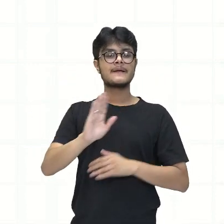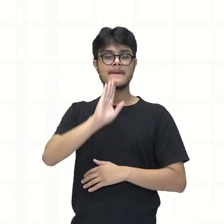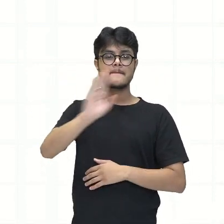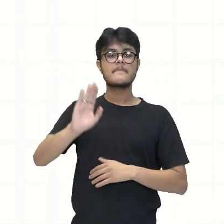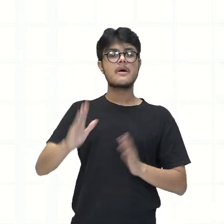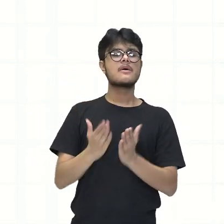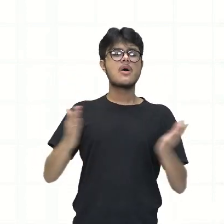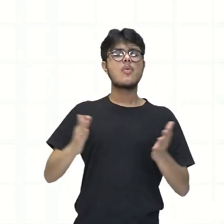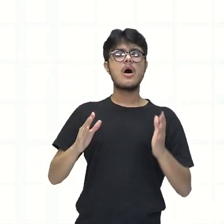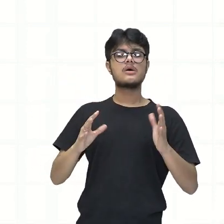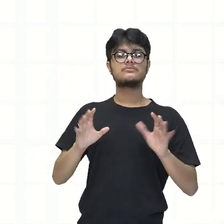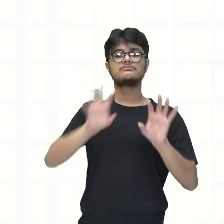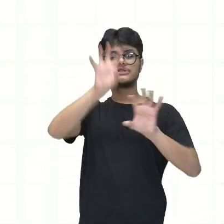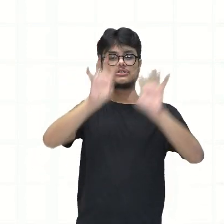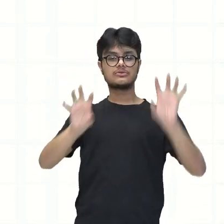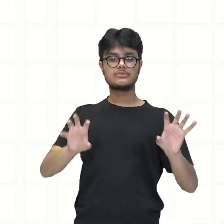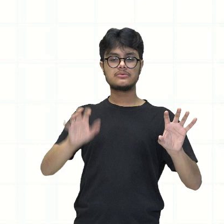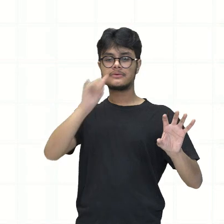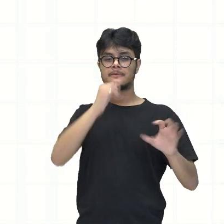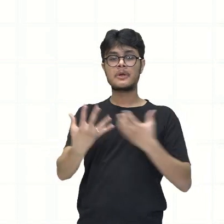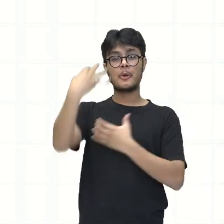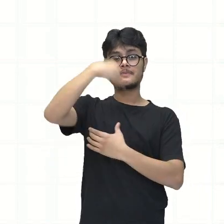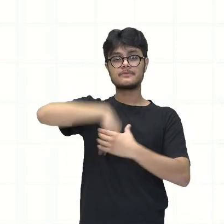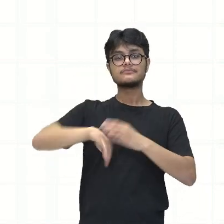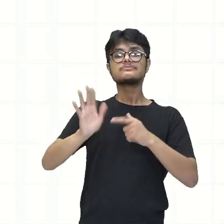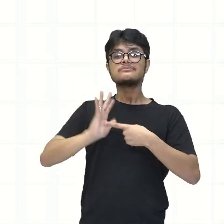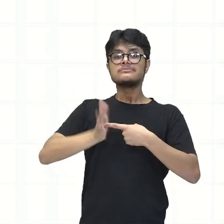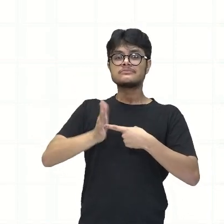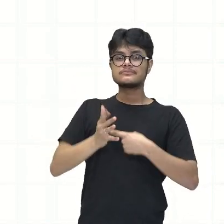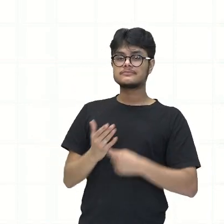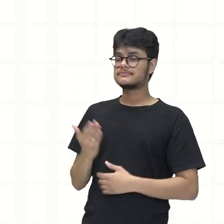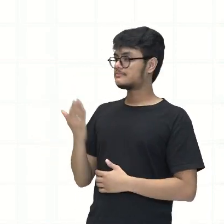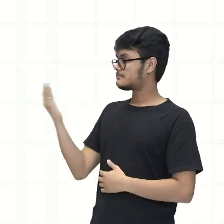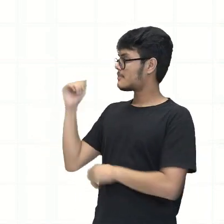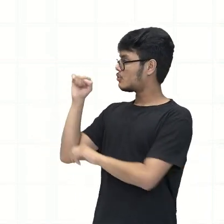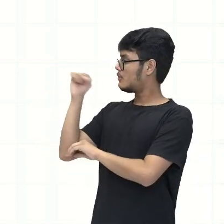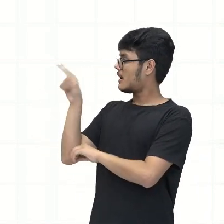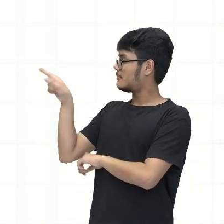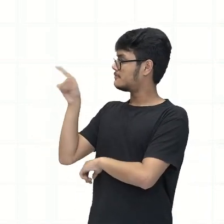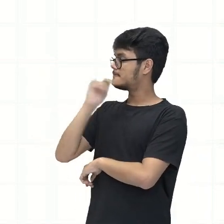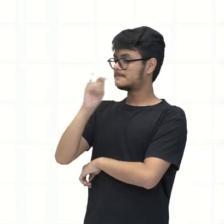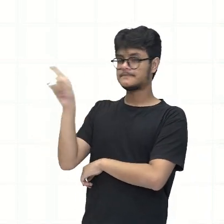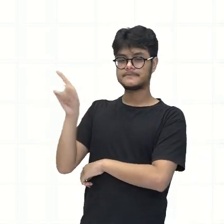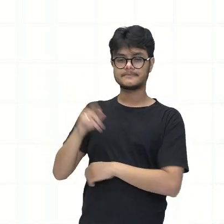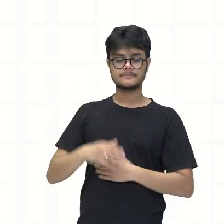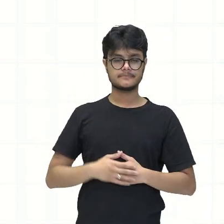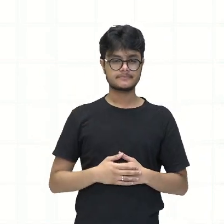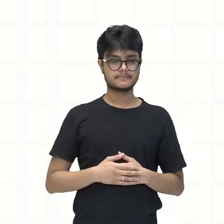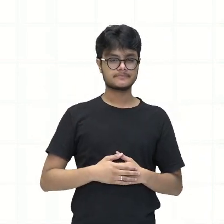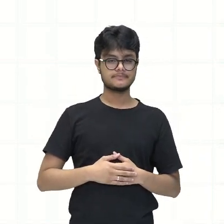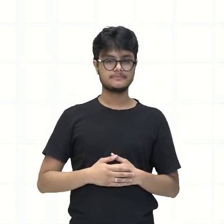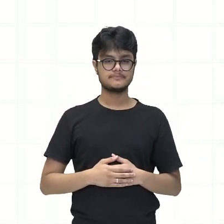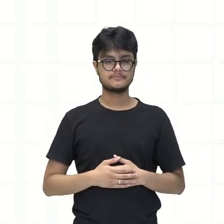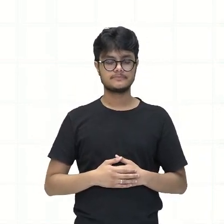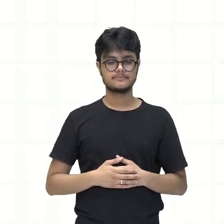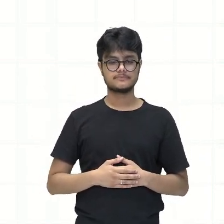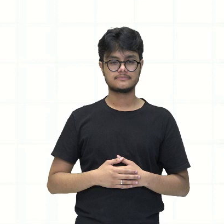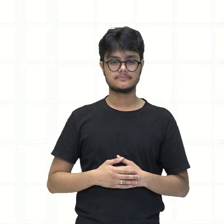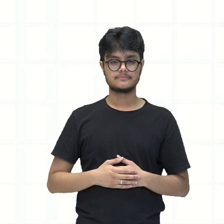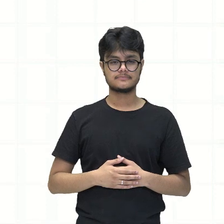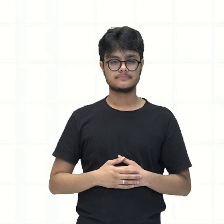principais estruturas dentro de um motor de combustão interna, né? Onde nós temos a vela